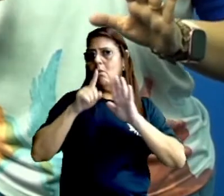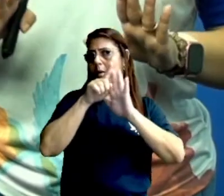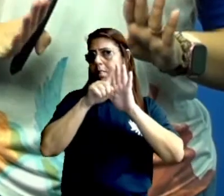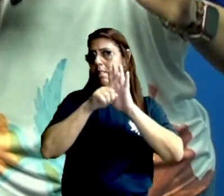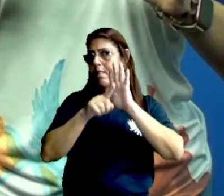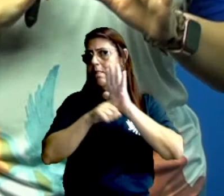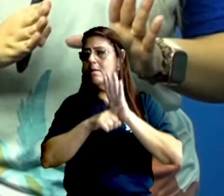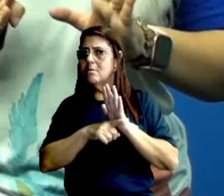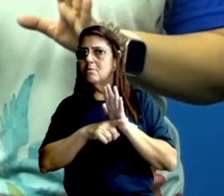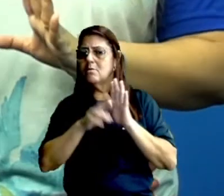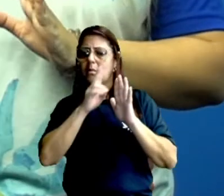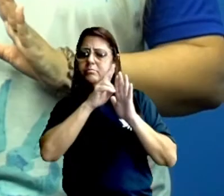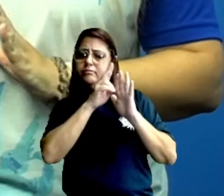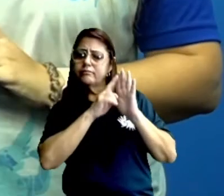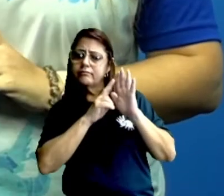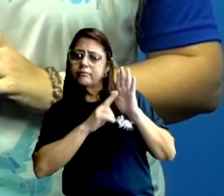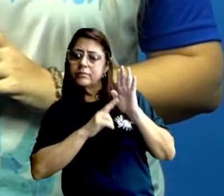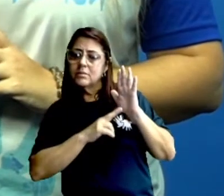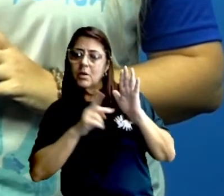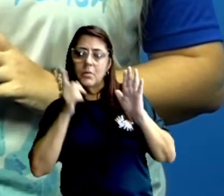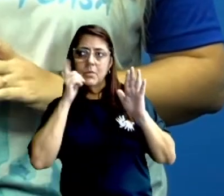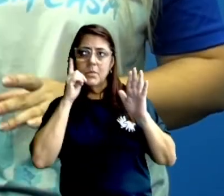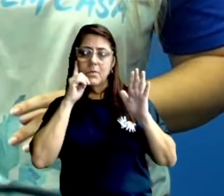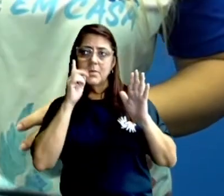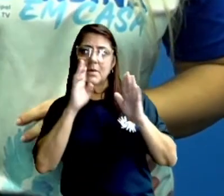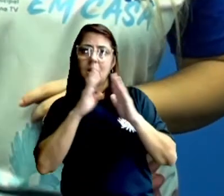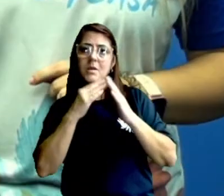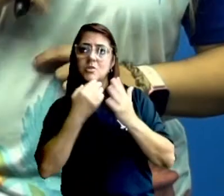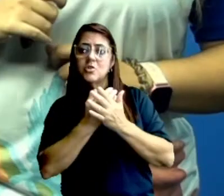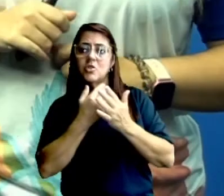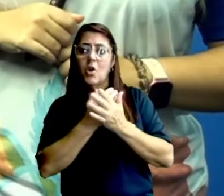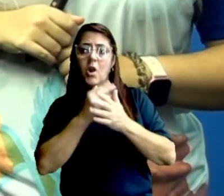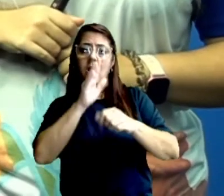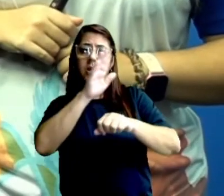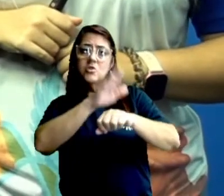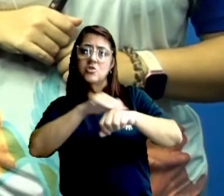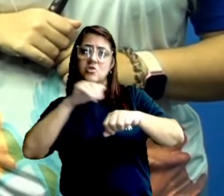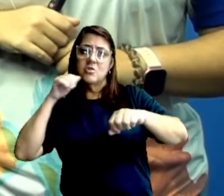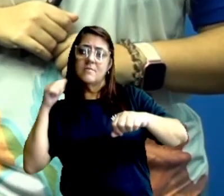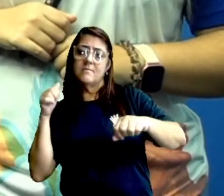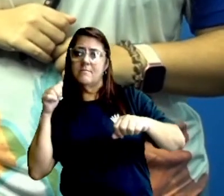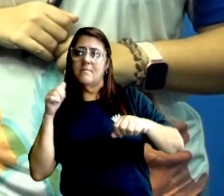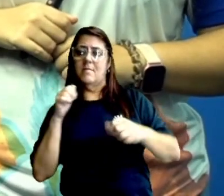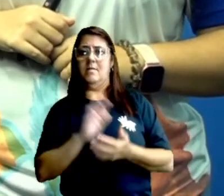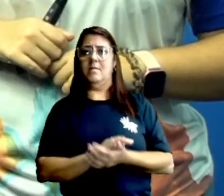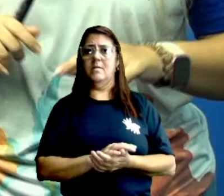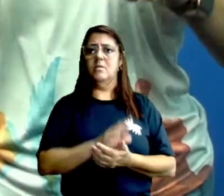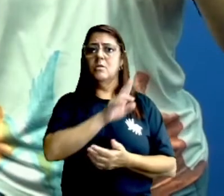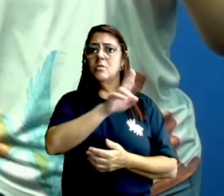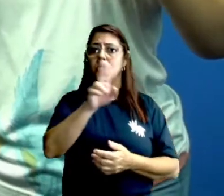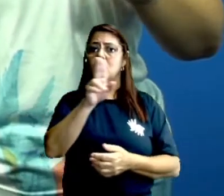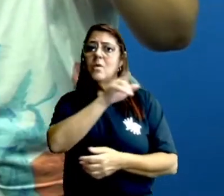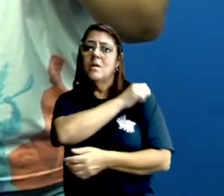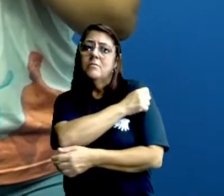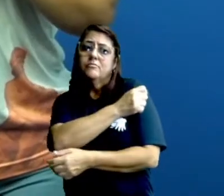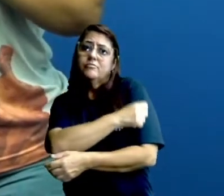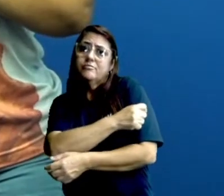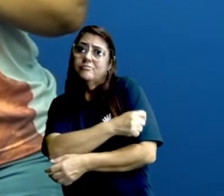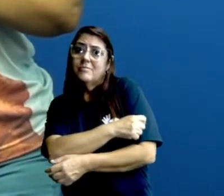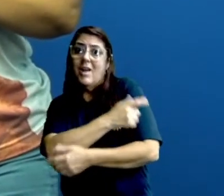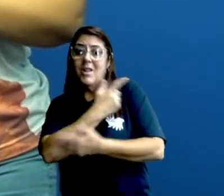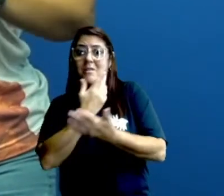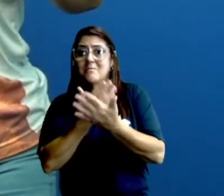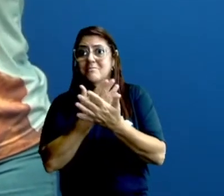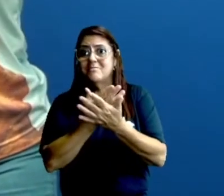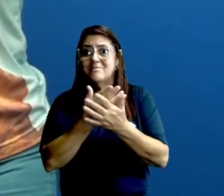que a gente se depara todo dia quando a gente vai para a escola, que é a chamada dos alunos. É isso mesmo. E aquela lista